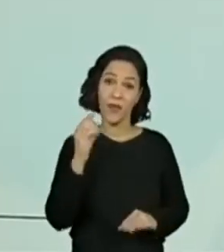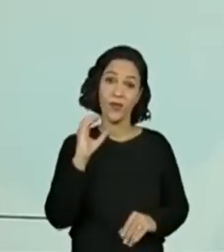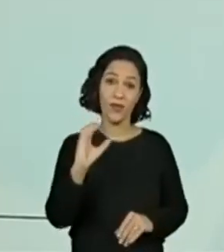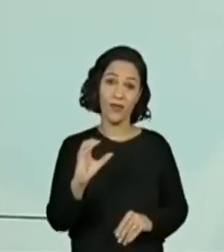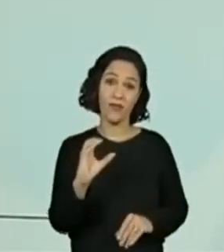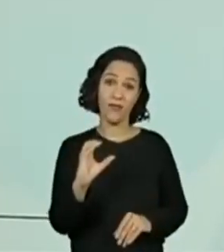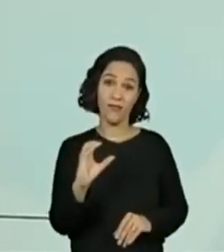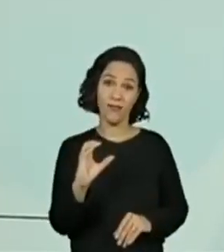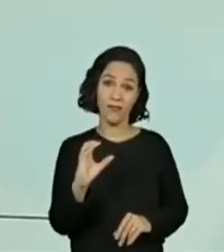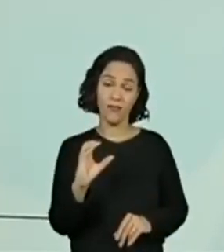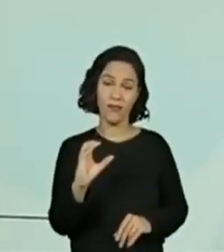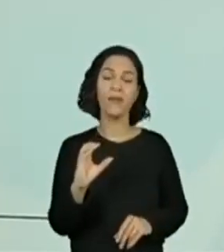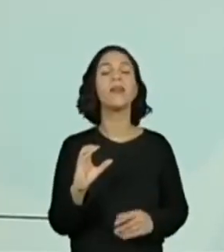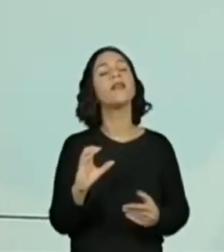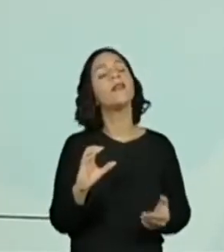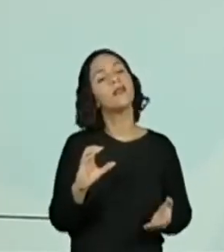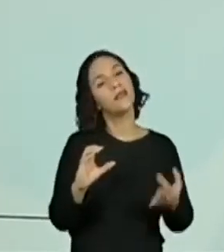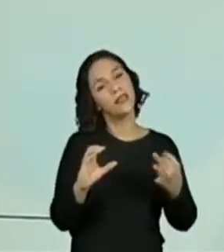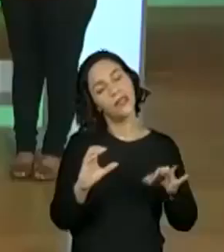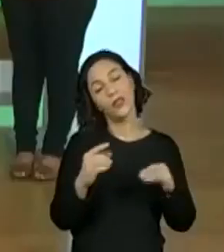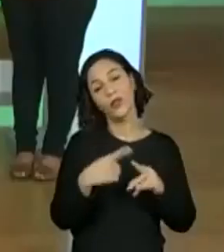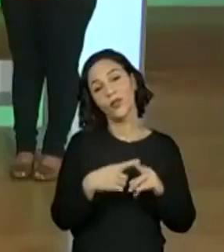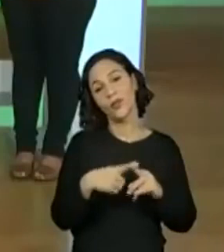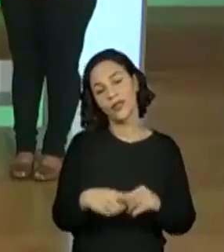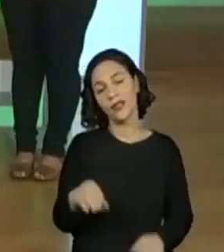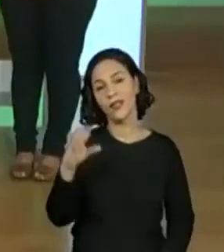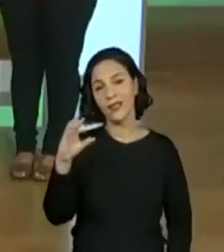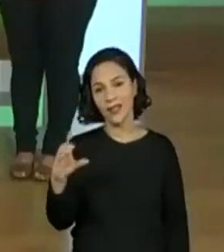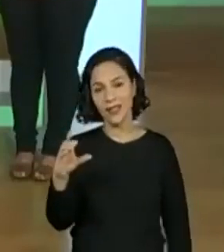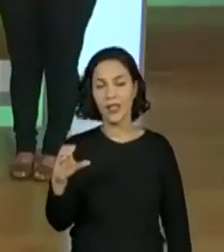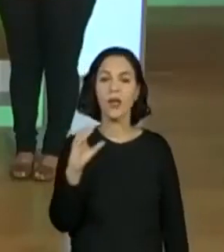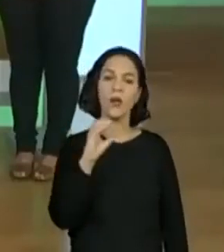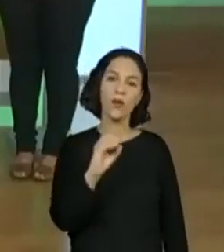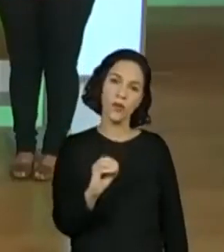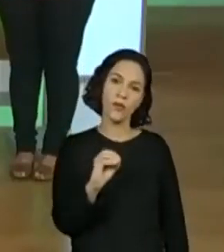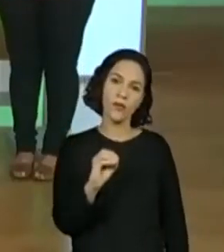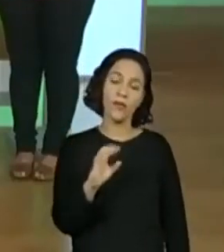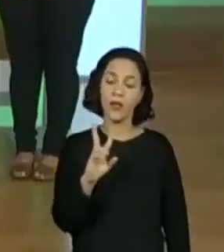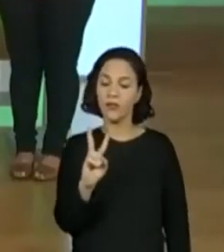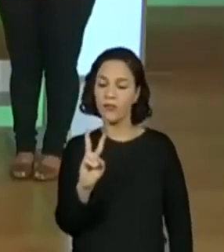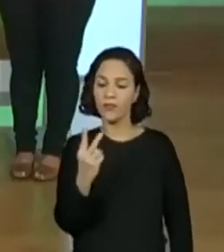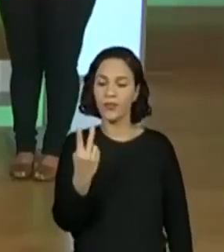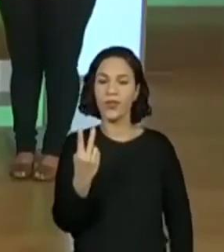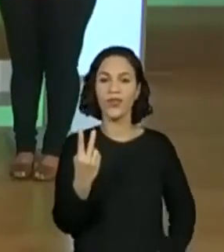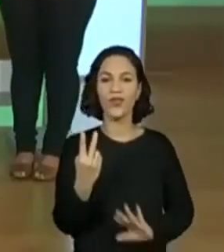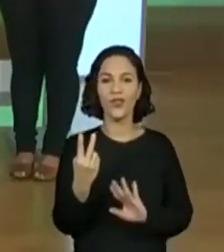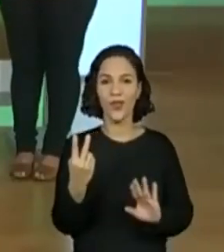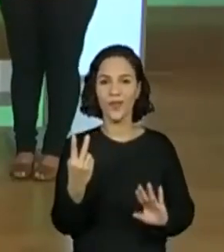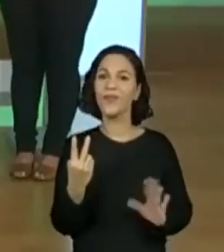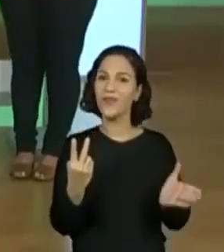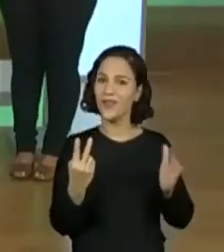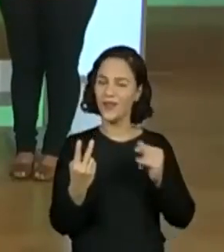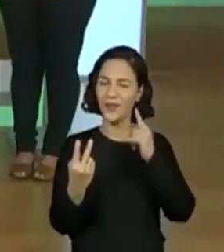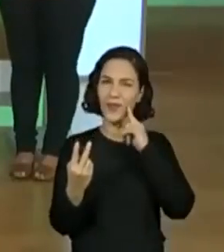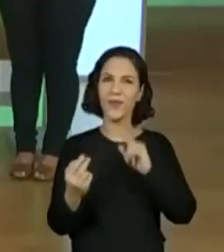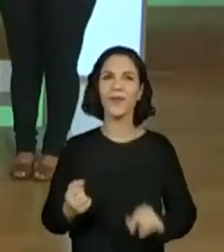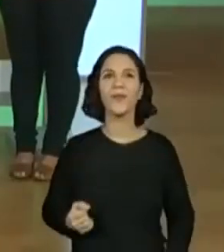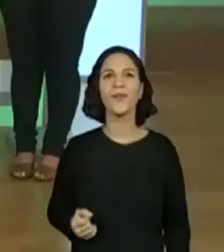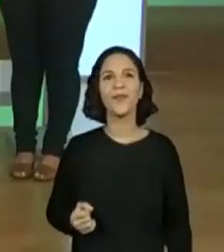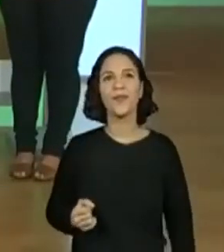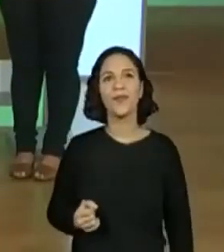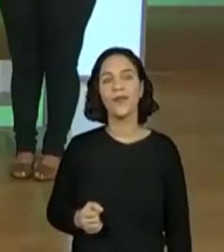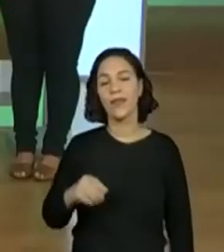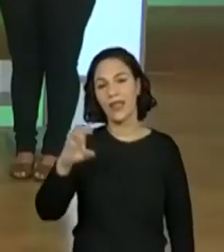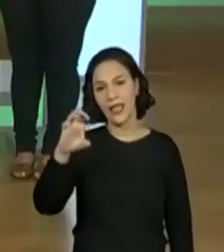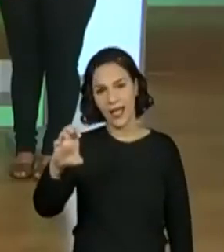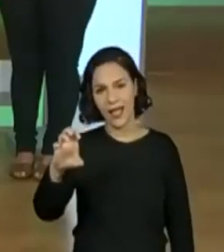ficar isso. O co? Ele sabe que o co tem o C, né, e o o, só que trocou ali a ordem. Então, vamos lá? Sim. Então, ó, a gente já usou